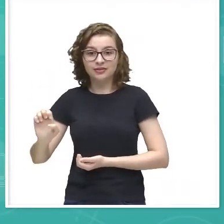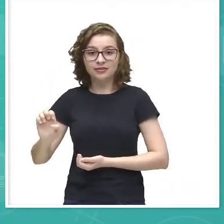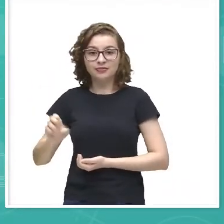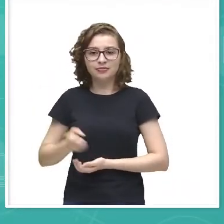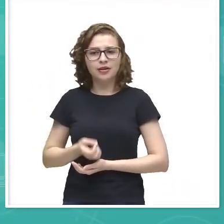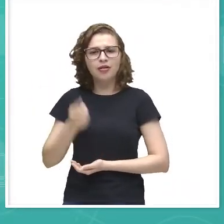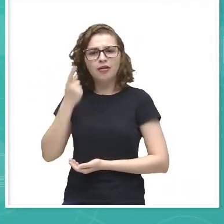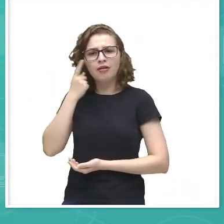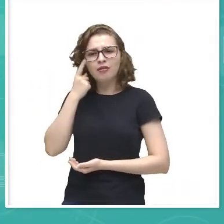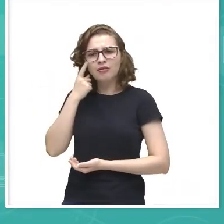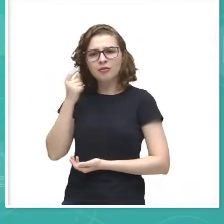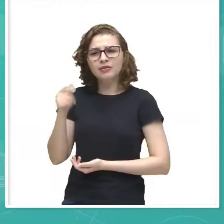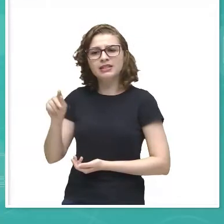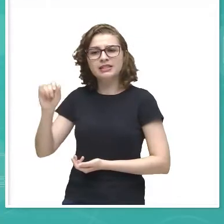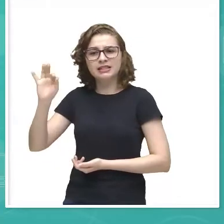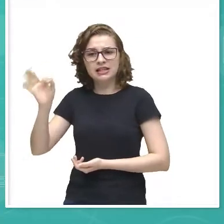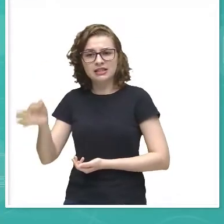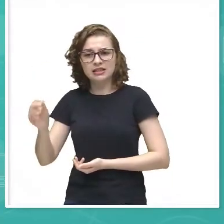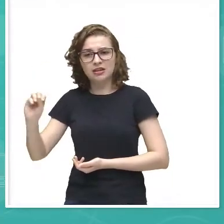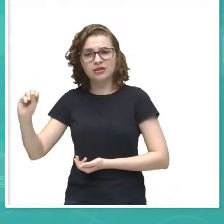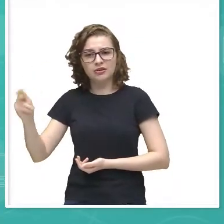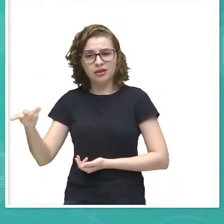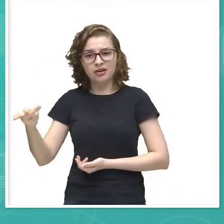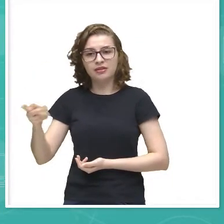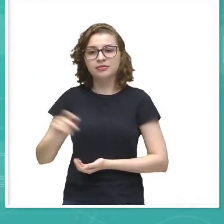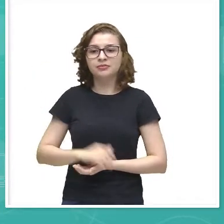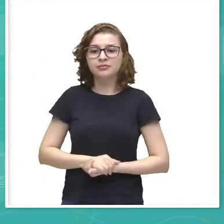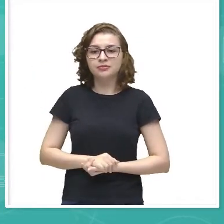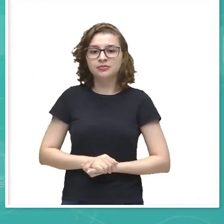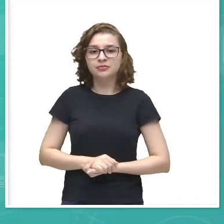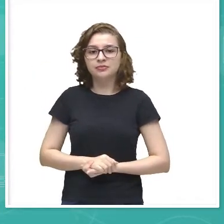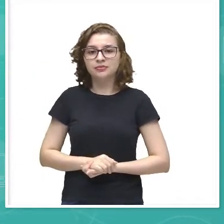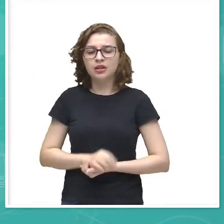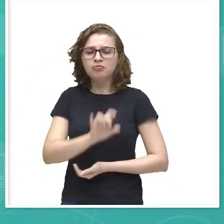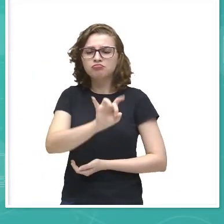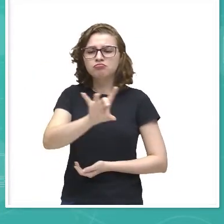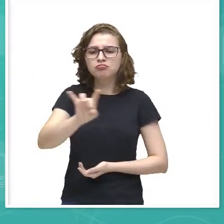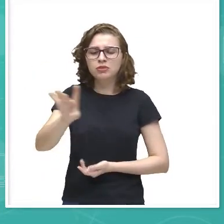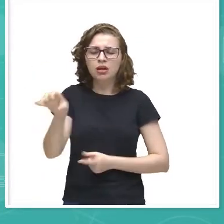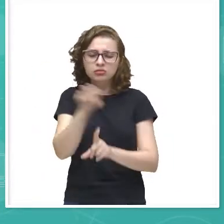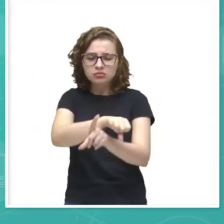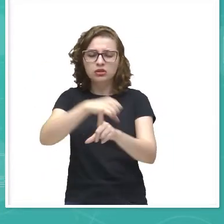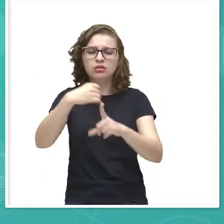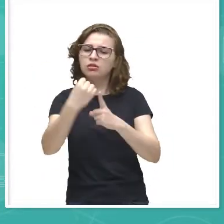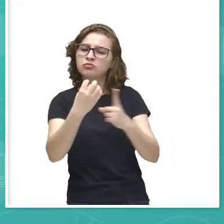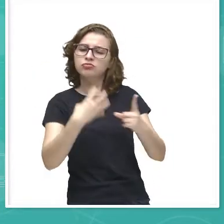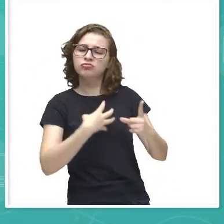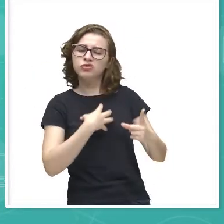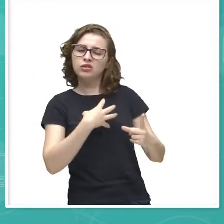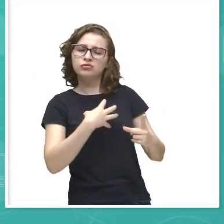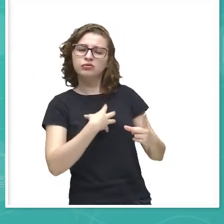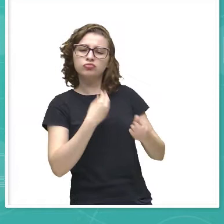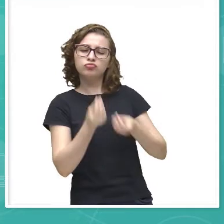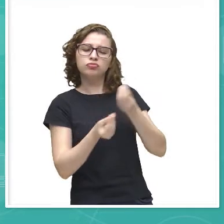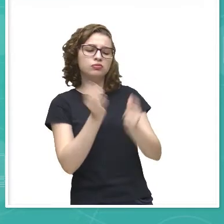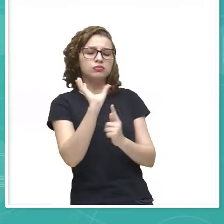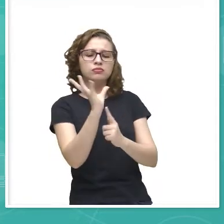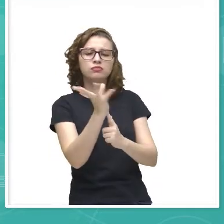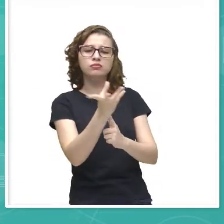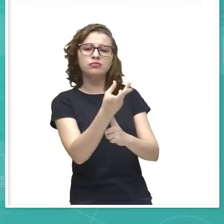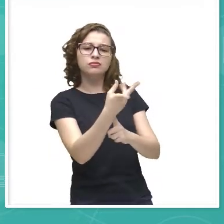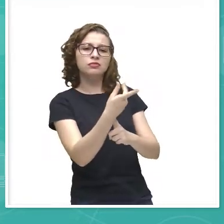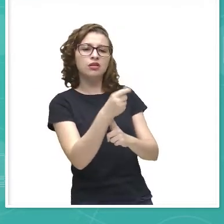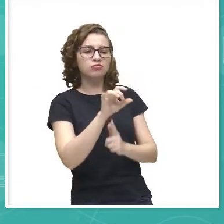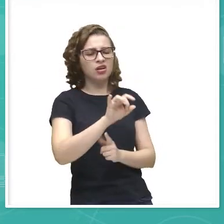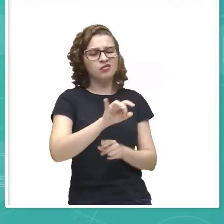dar uma olhada na nossa questão. Em cada sociedade existe um modo de se ver a arte. Por exemplo, em certas